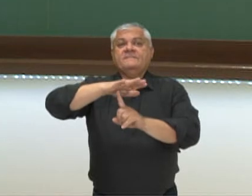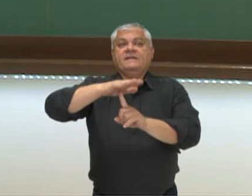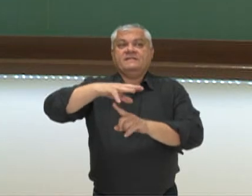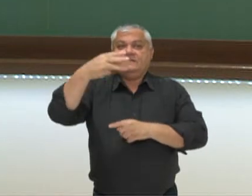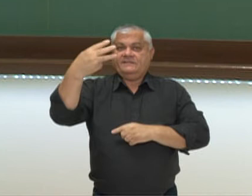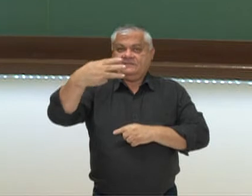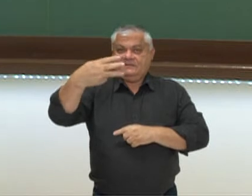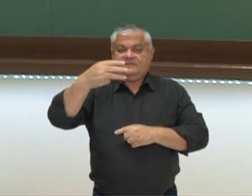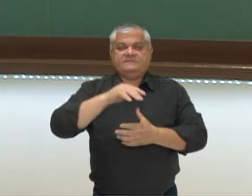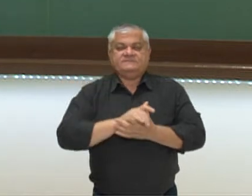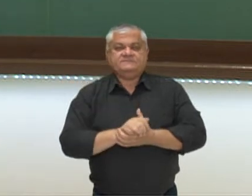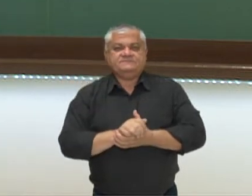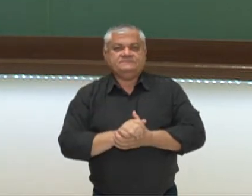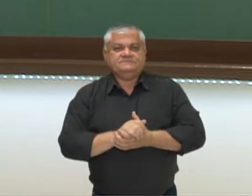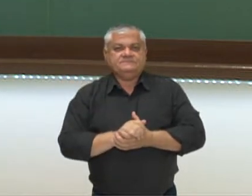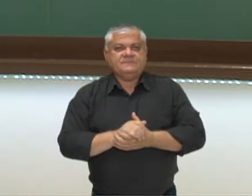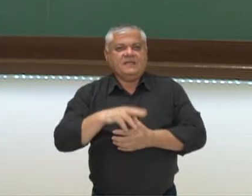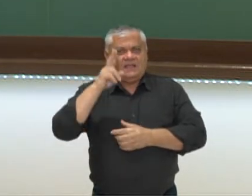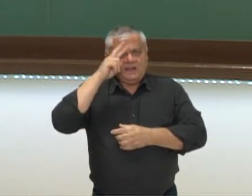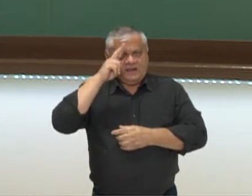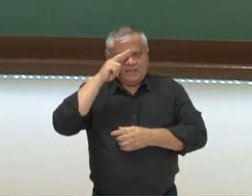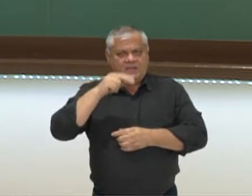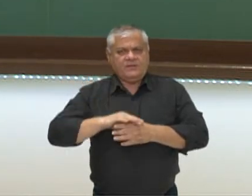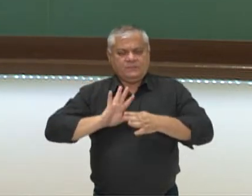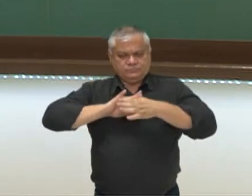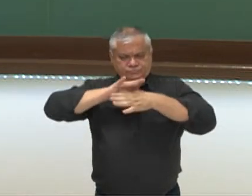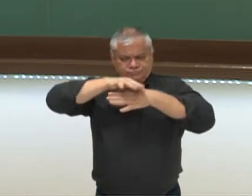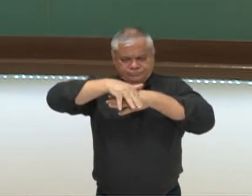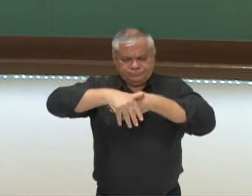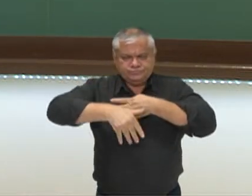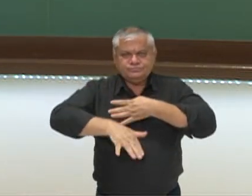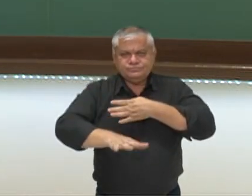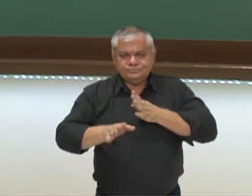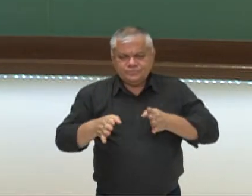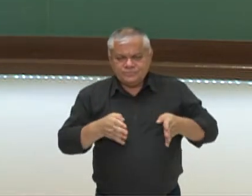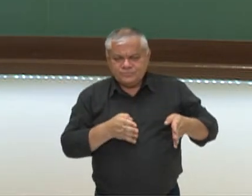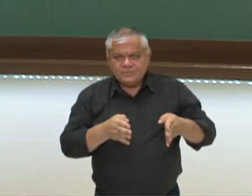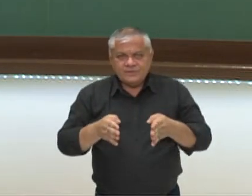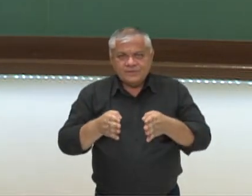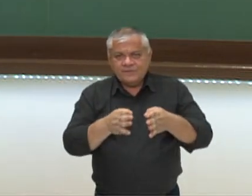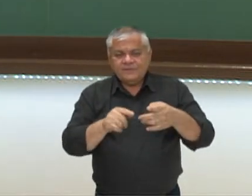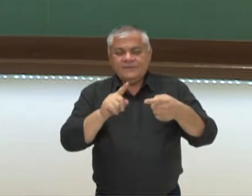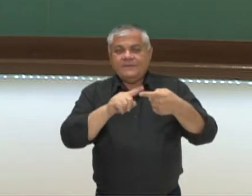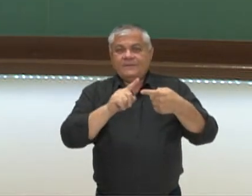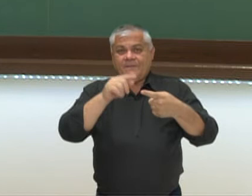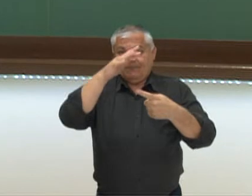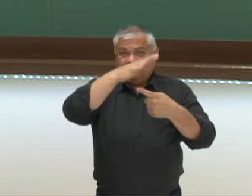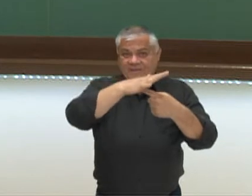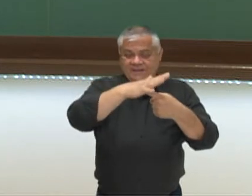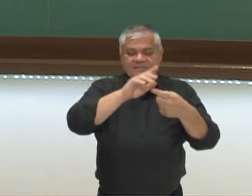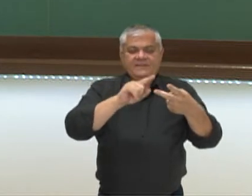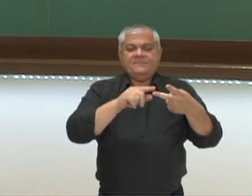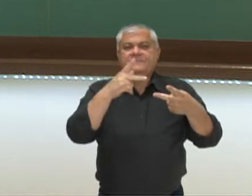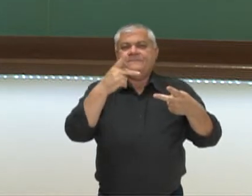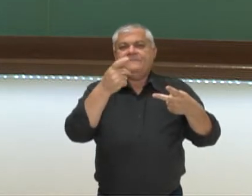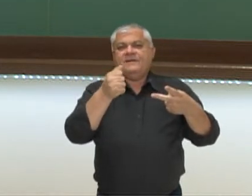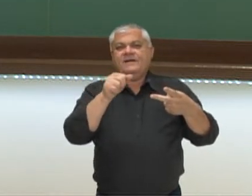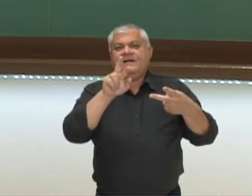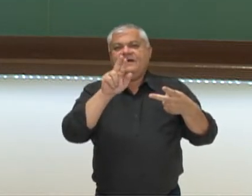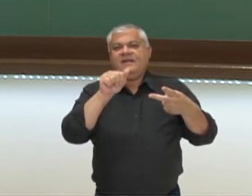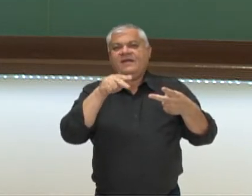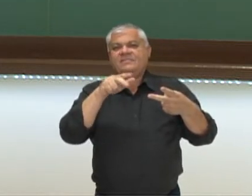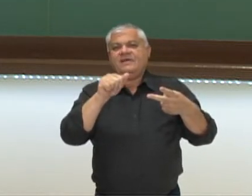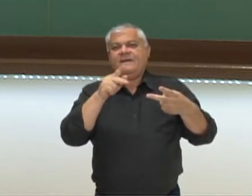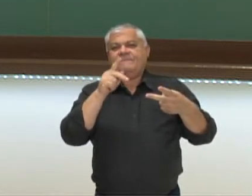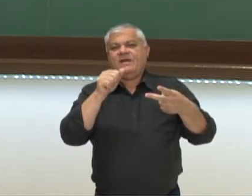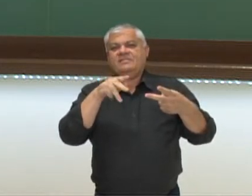início que a bacia hidrográfica do rio Paraná e a bacia hidrográfica do rio Paranapanema, elas são divididas em partes? Então, quando